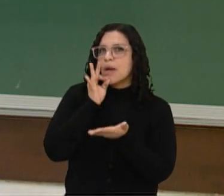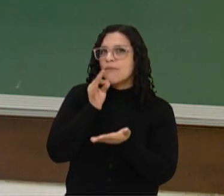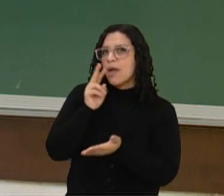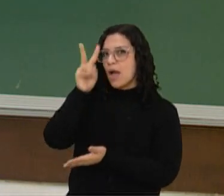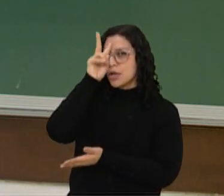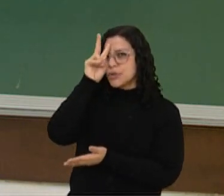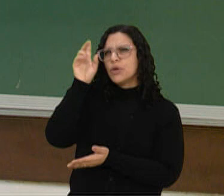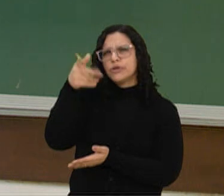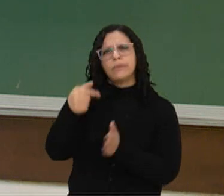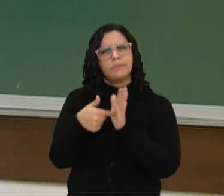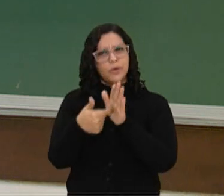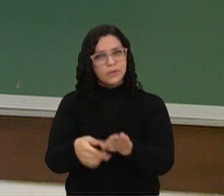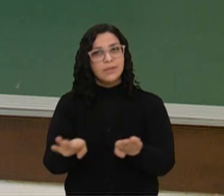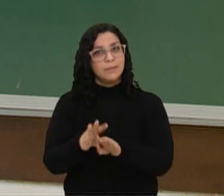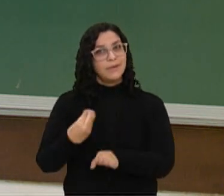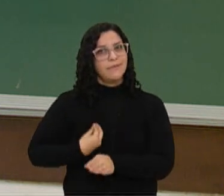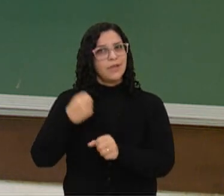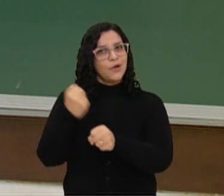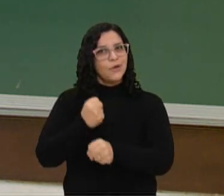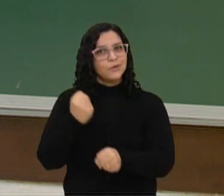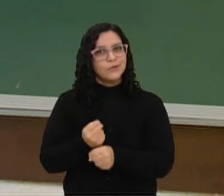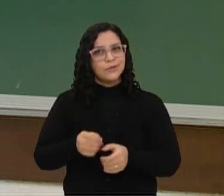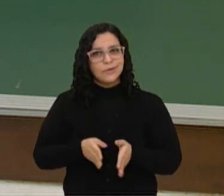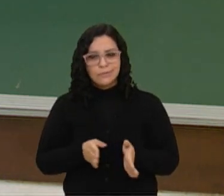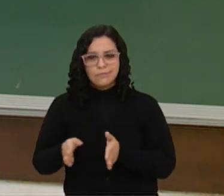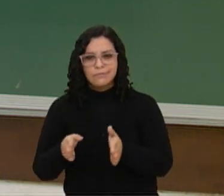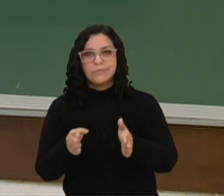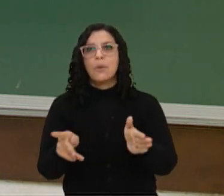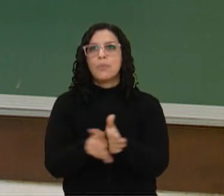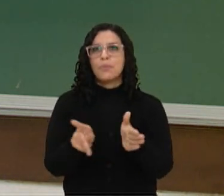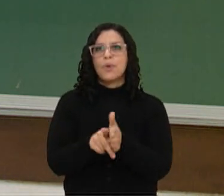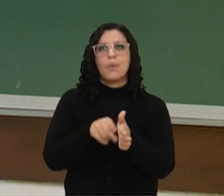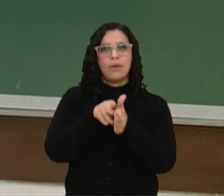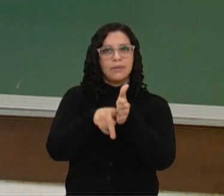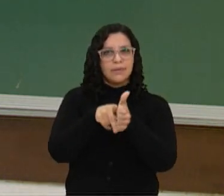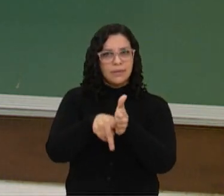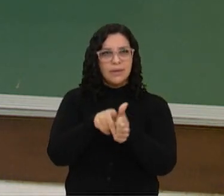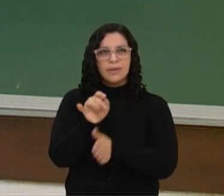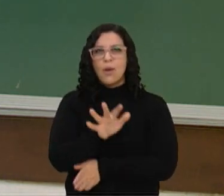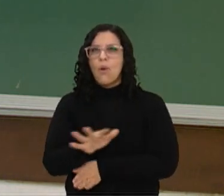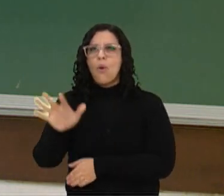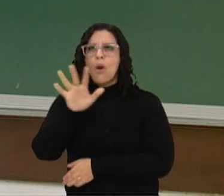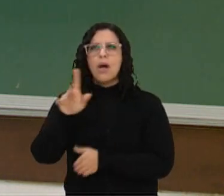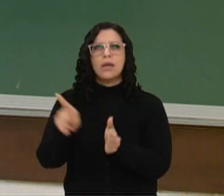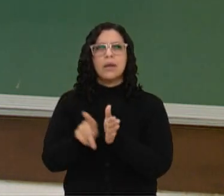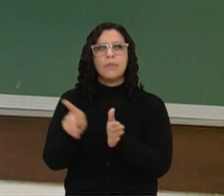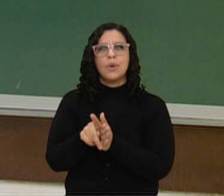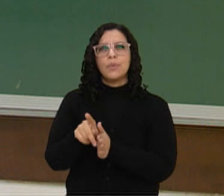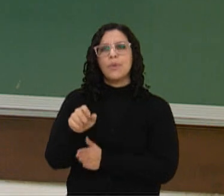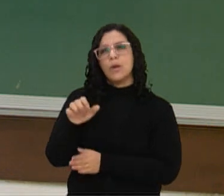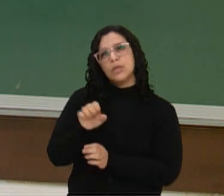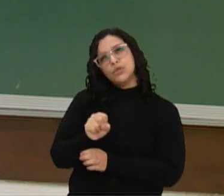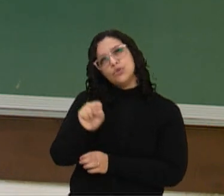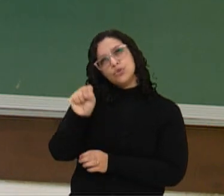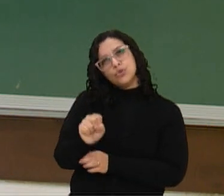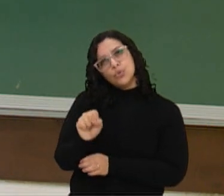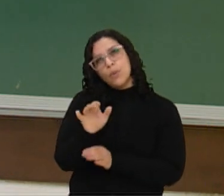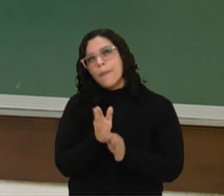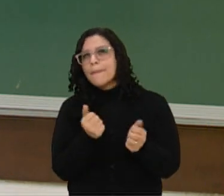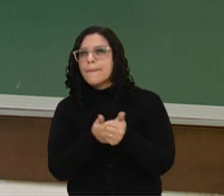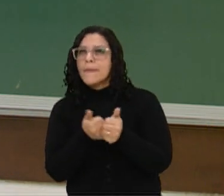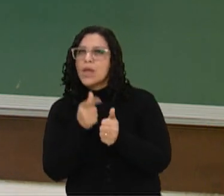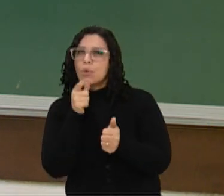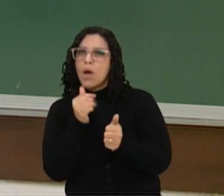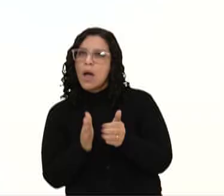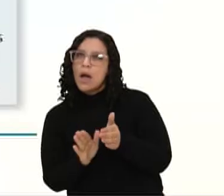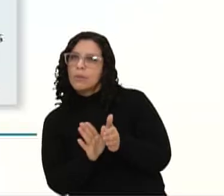histórica ali, a presença e a construção delas. Então, as áreas que nós temos aqui é mais na porção litorânea, ali